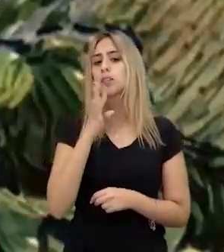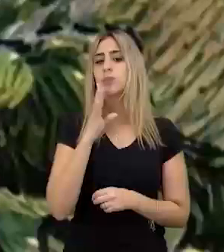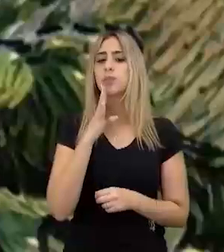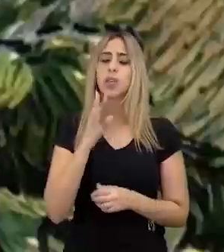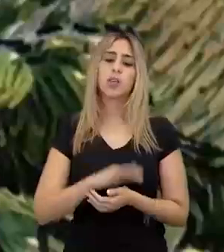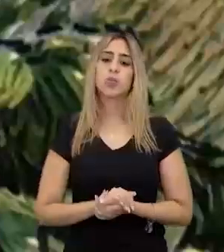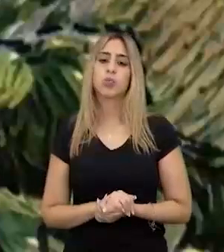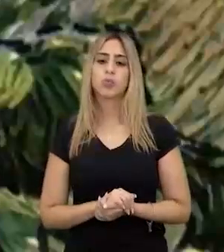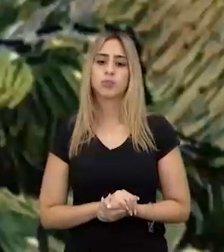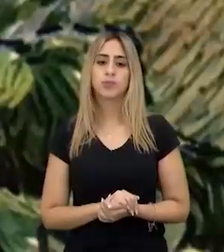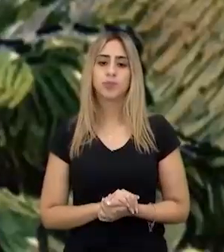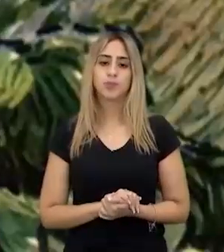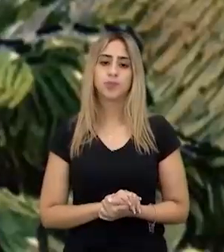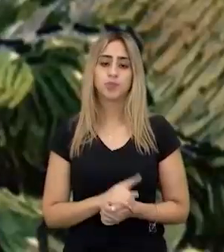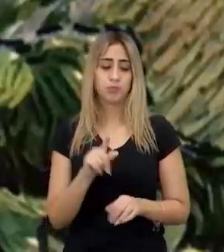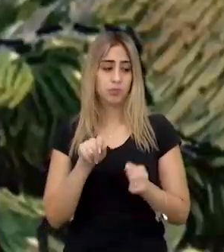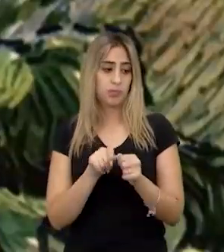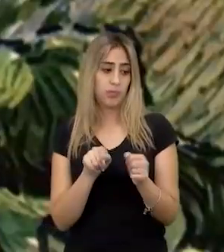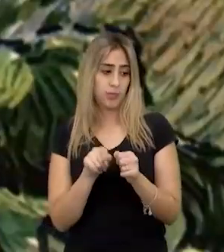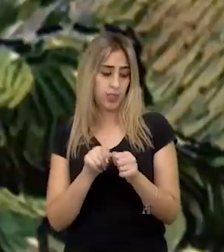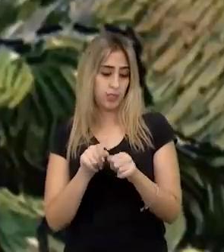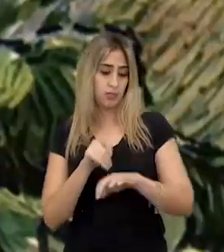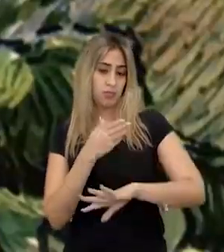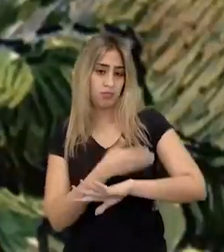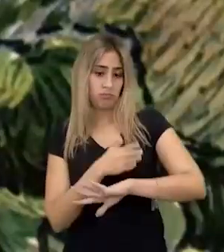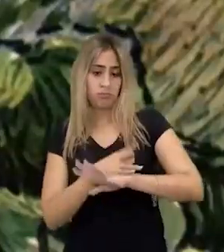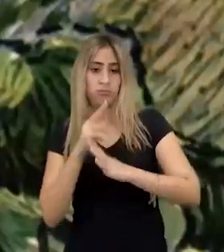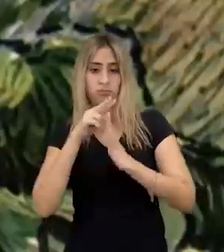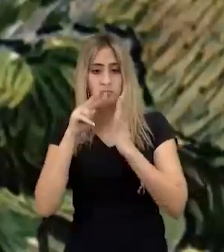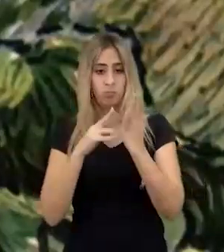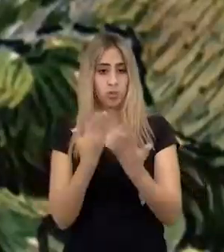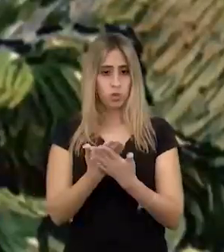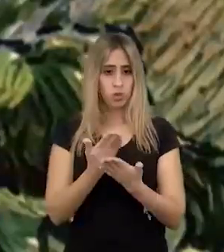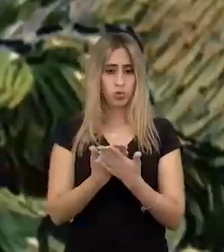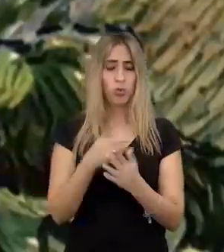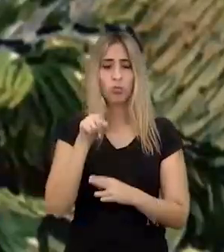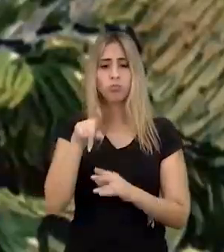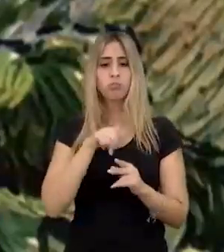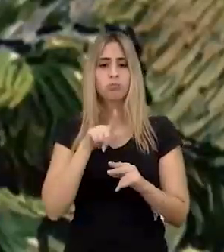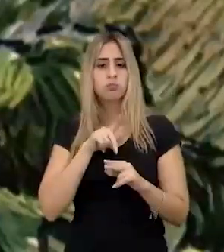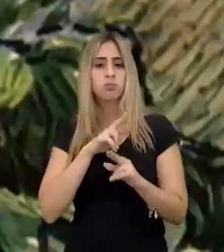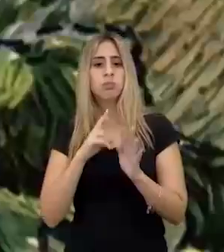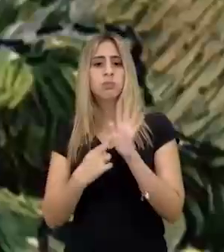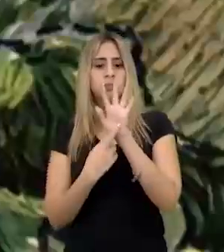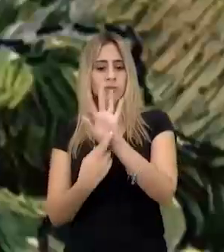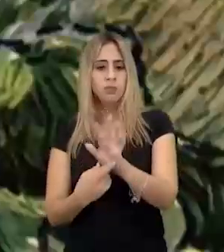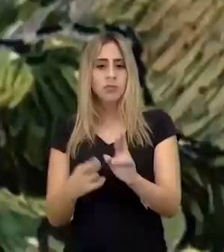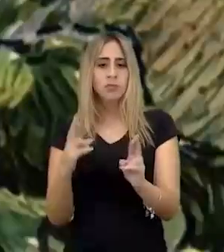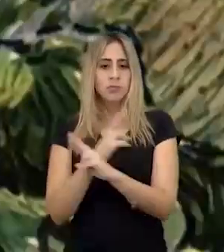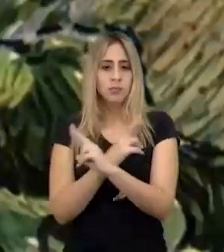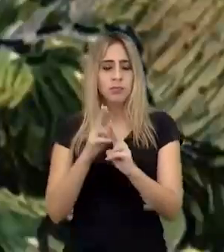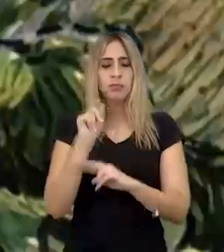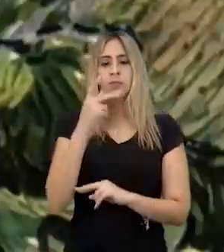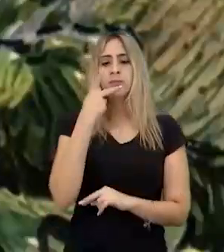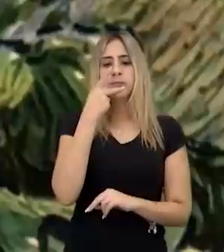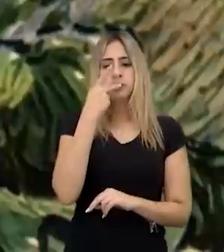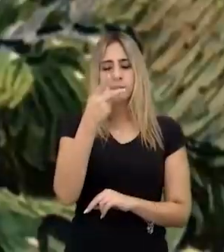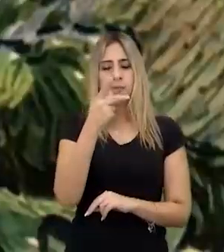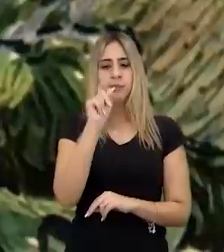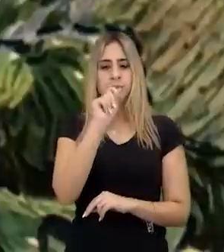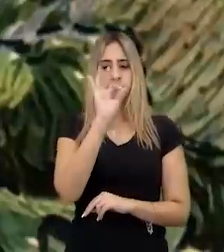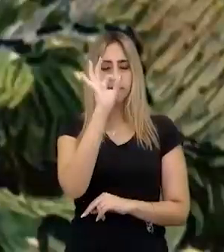acadêmico. Claro que quando você está fazendo uma leitura acadêmica, você busca referências, né? Você vai pesquisar o movimento. Será que o que eu estou dizendo